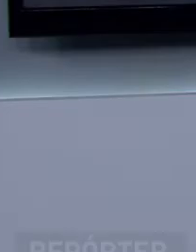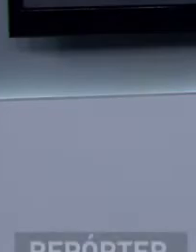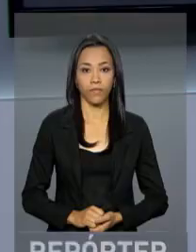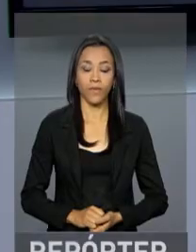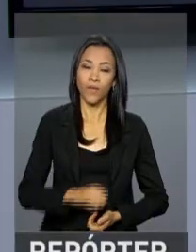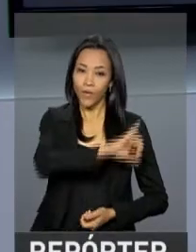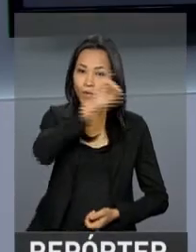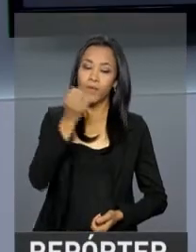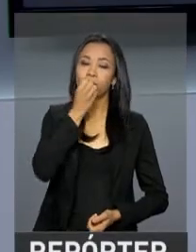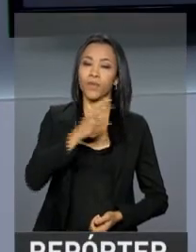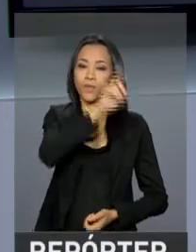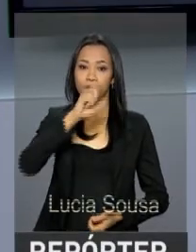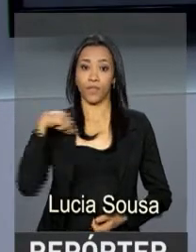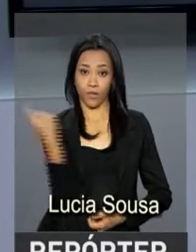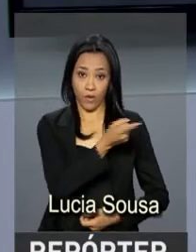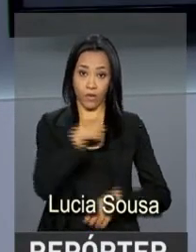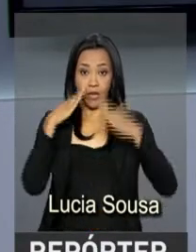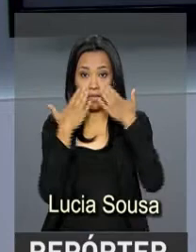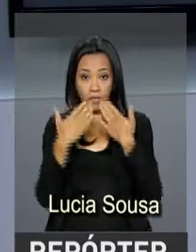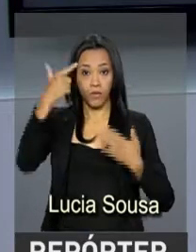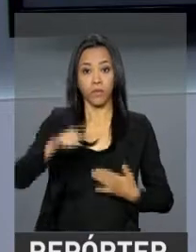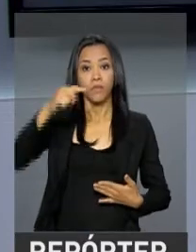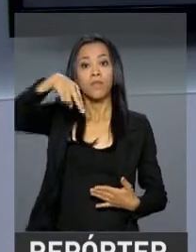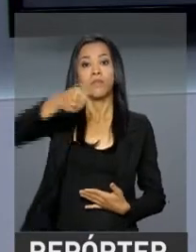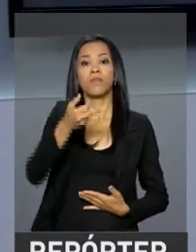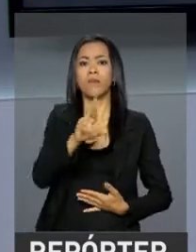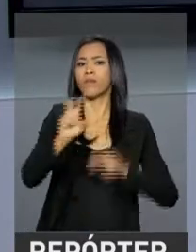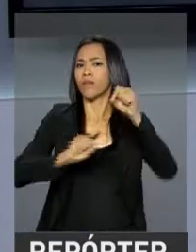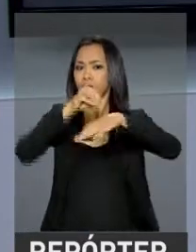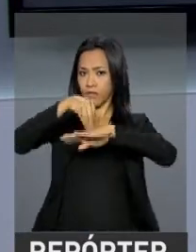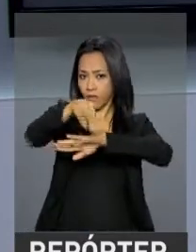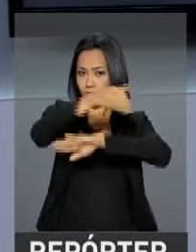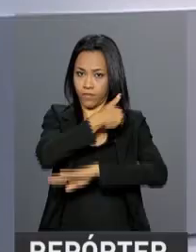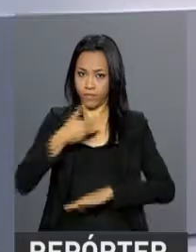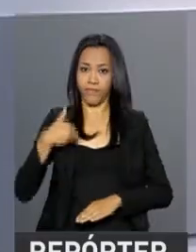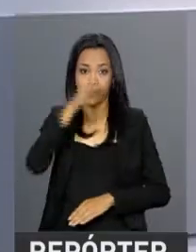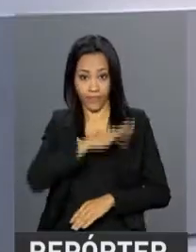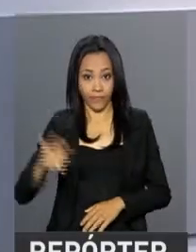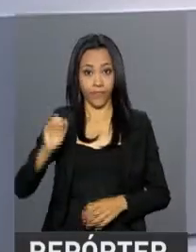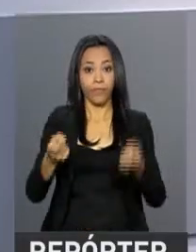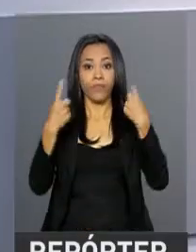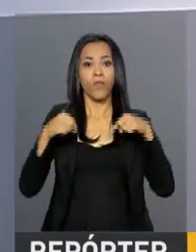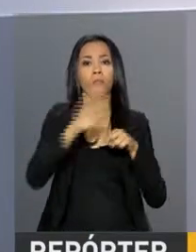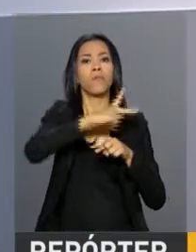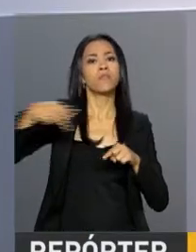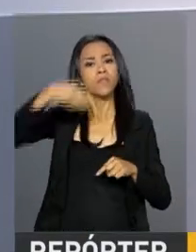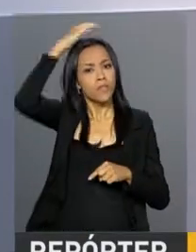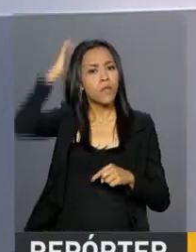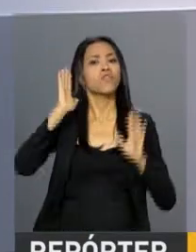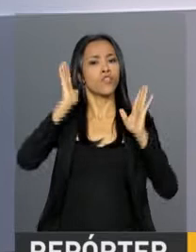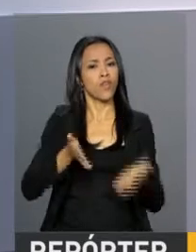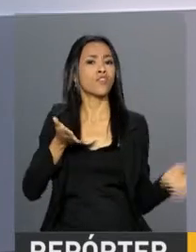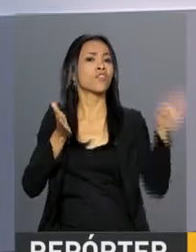olá bom dia estamos de volta com repórter nbr notícias do governo federal o presidente michel temer já está em